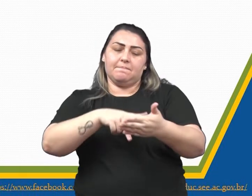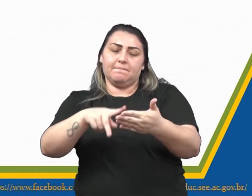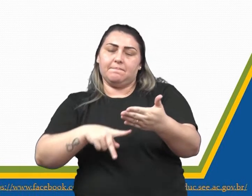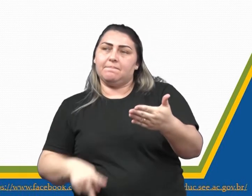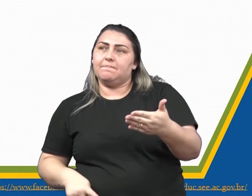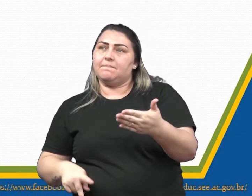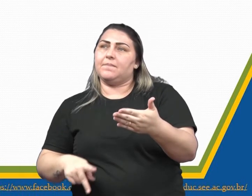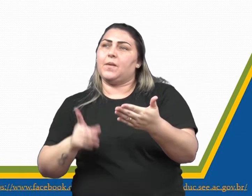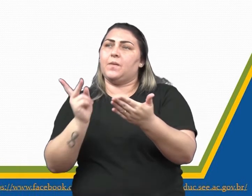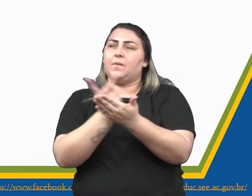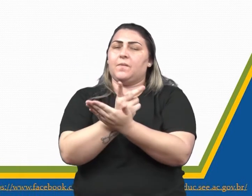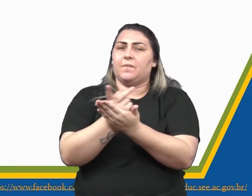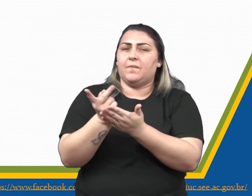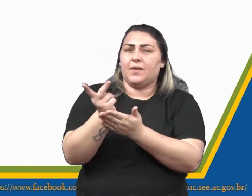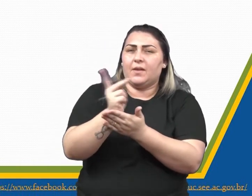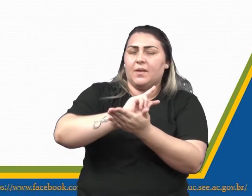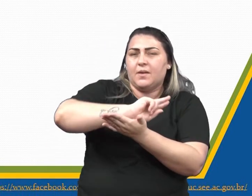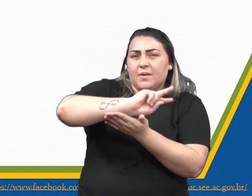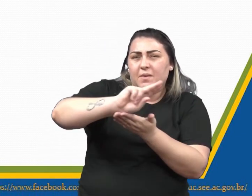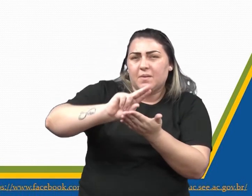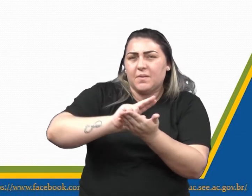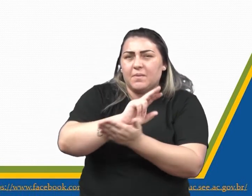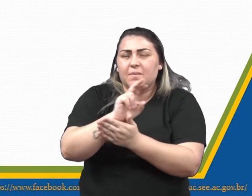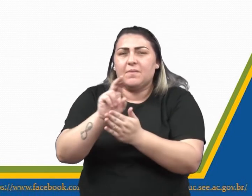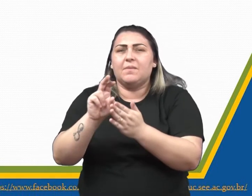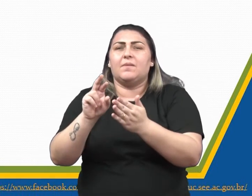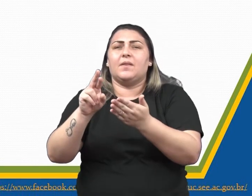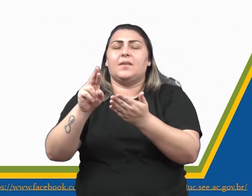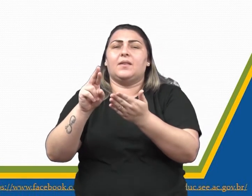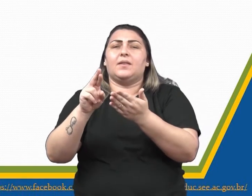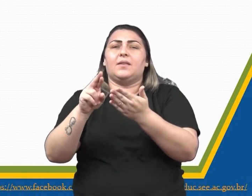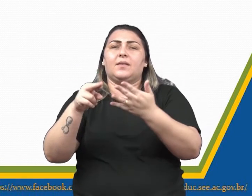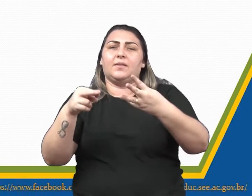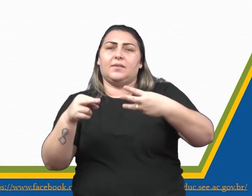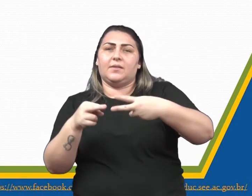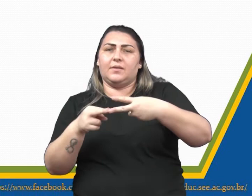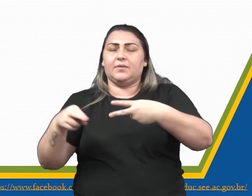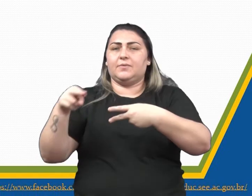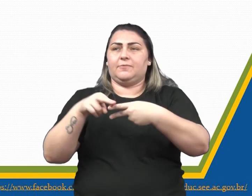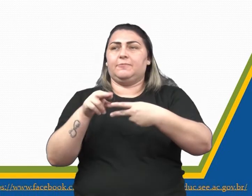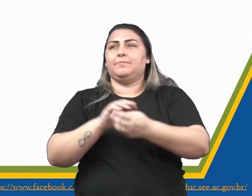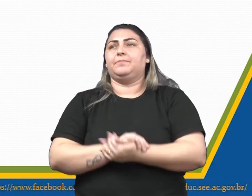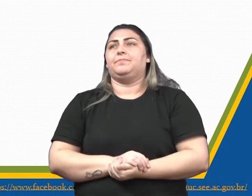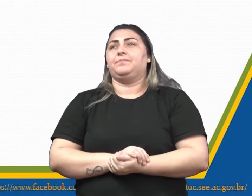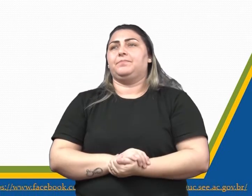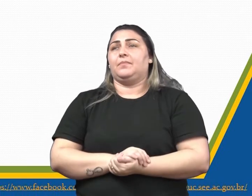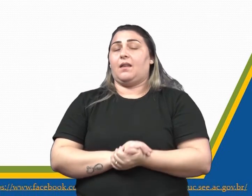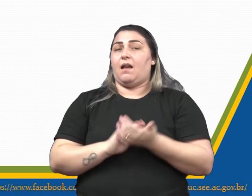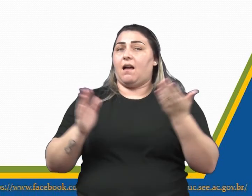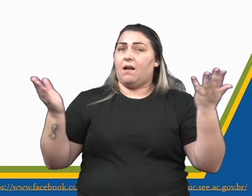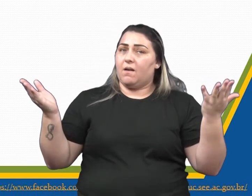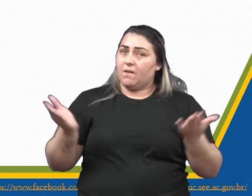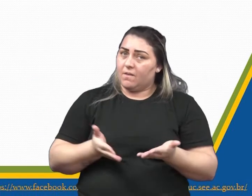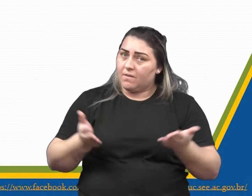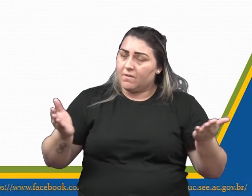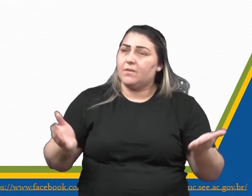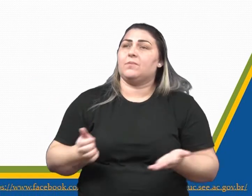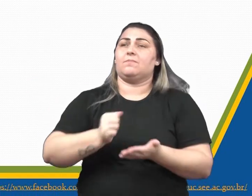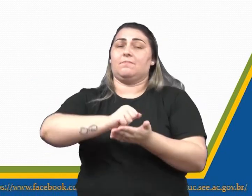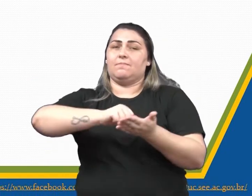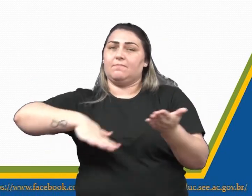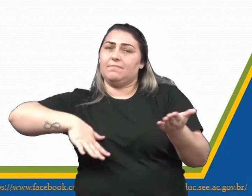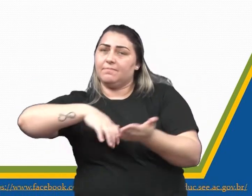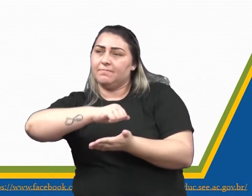com vários recursos, às vezes a poesia se movimentando, algo bem interessante. E aí, vamos partir agora para o